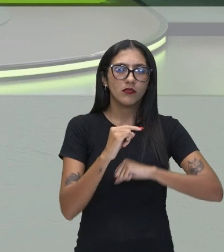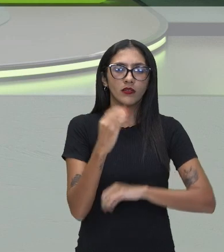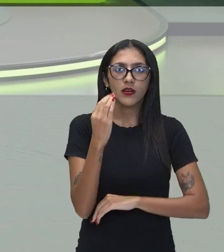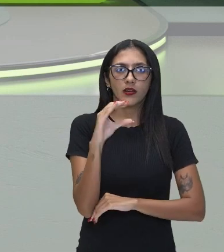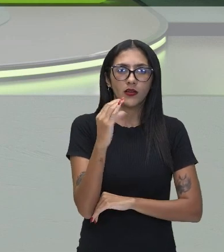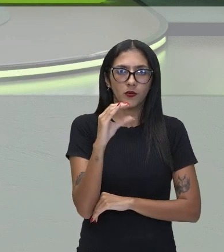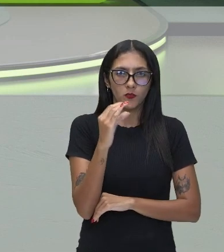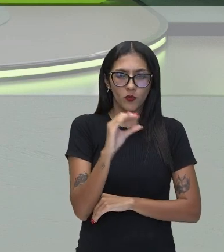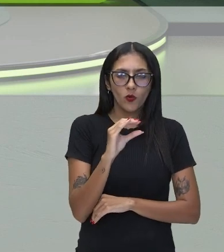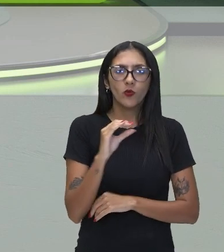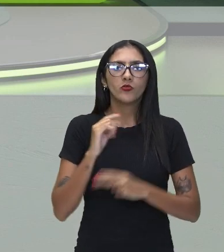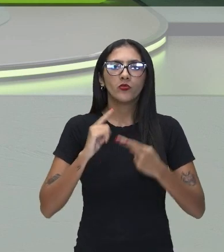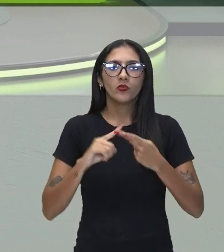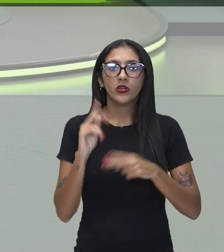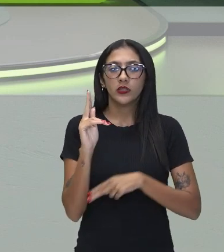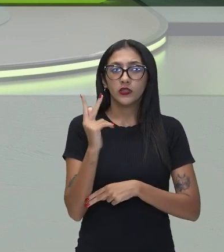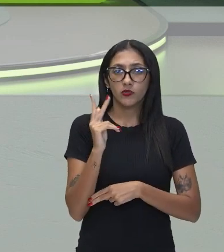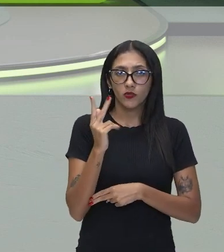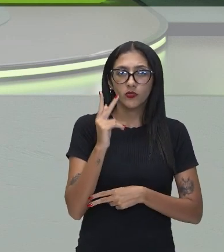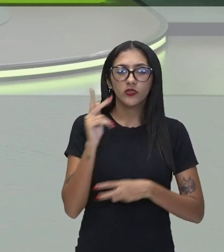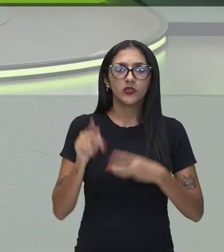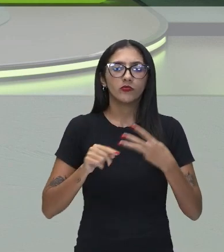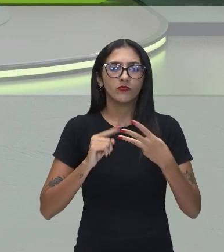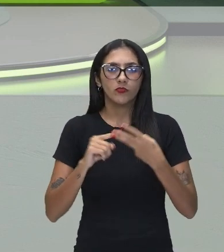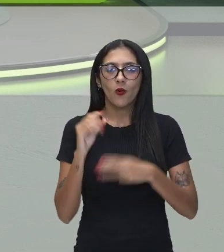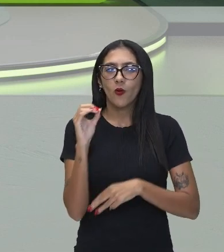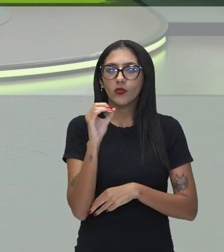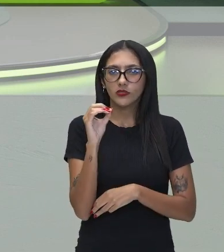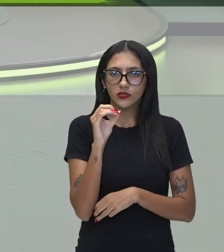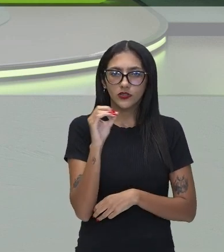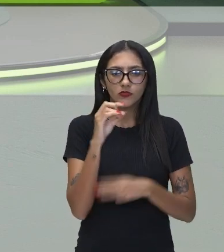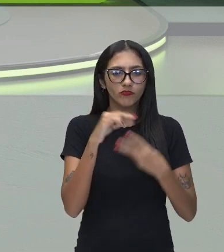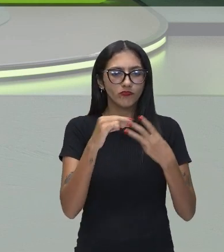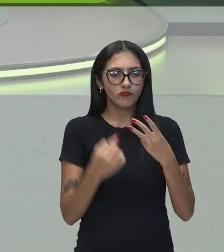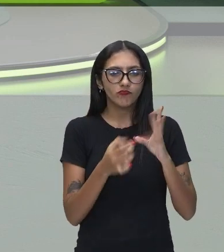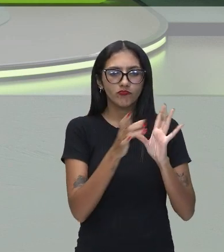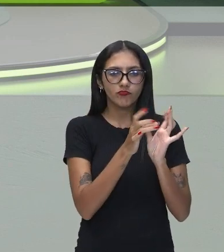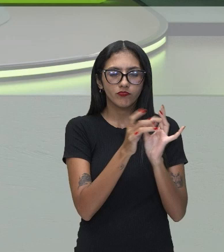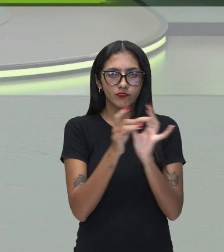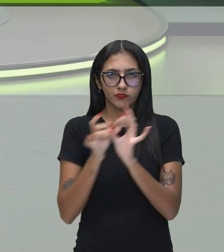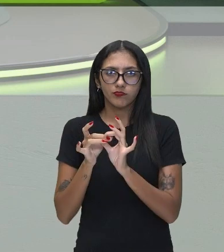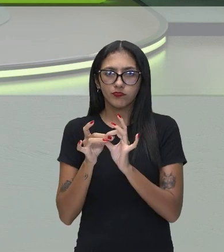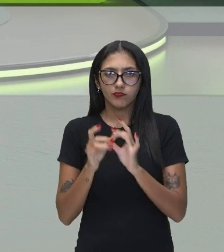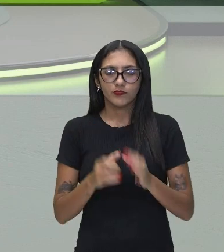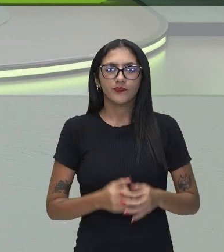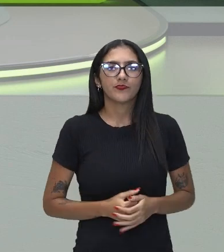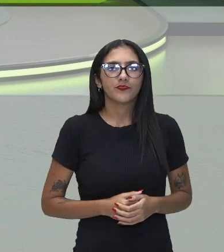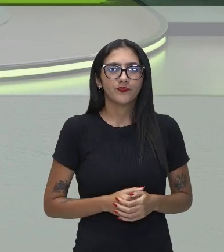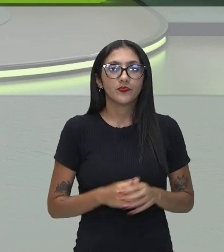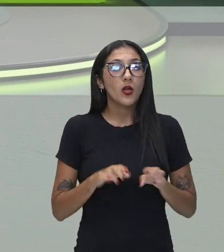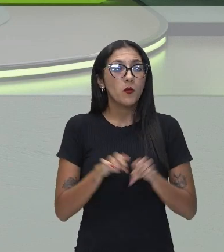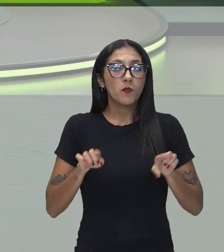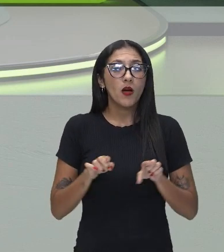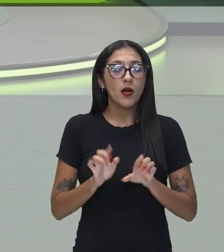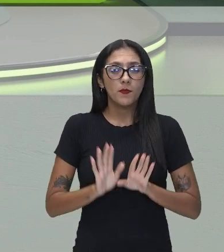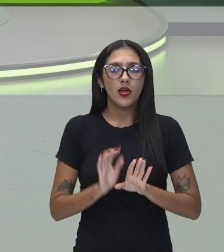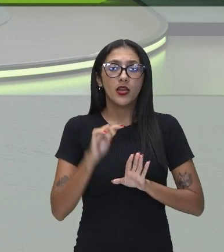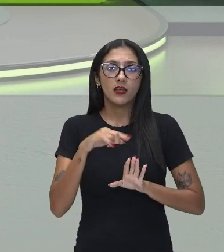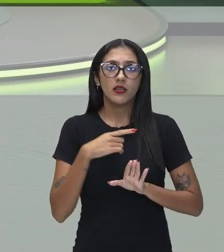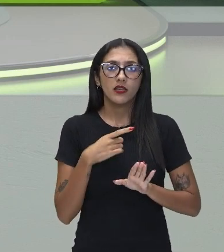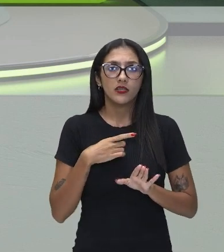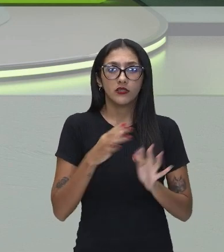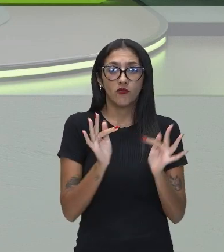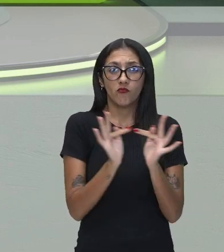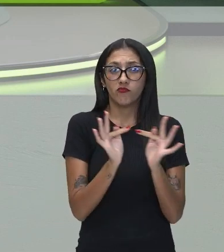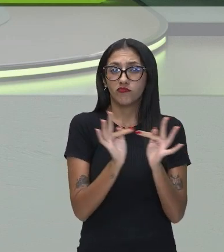carbono, hidrogênio e oxigênio. Só que essas funções oxigenadas,